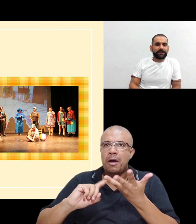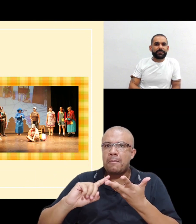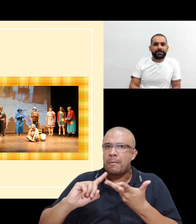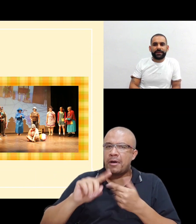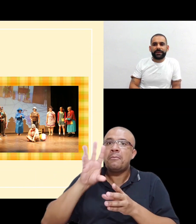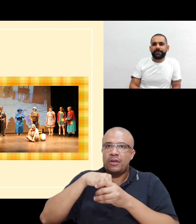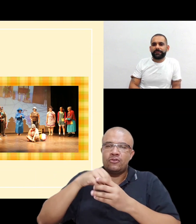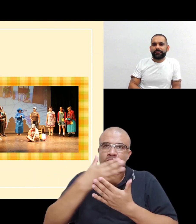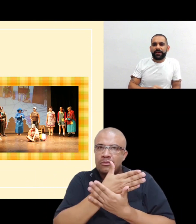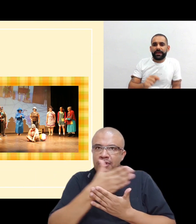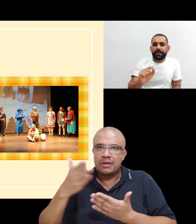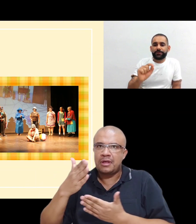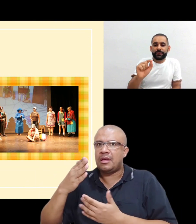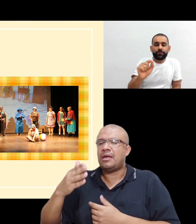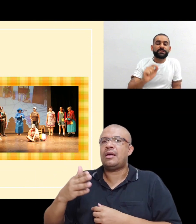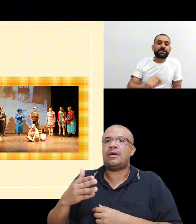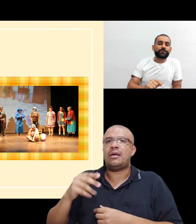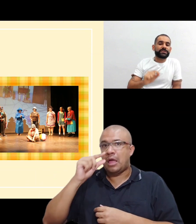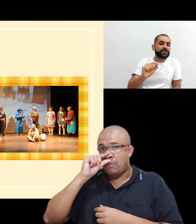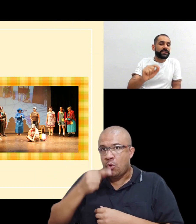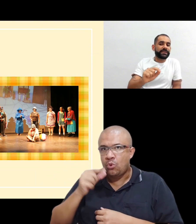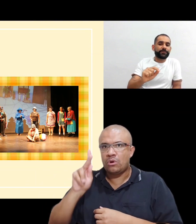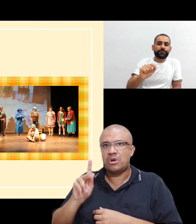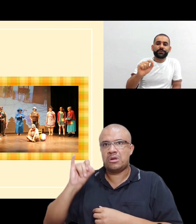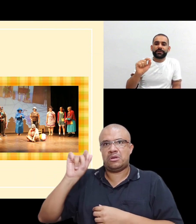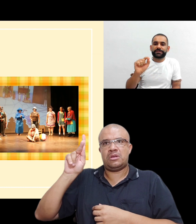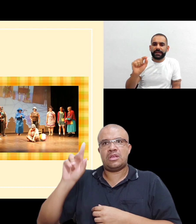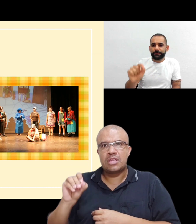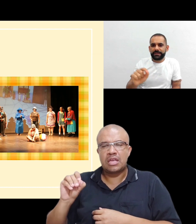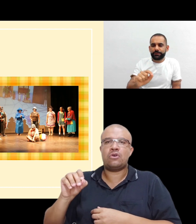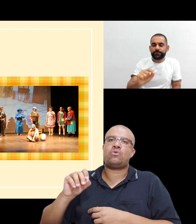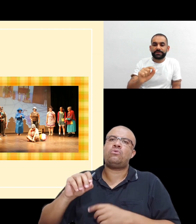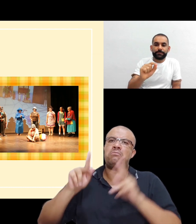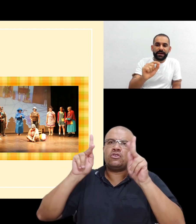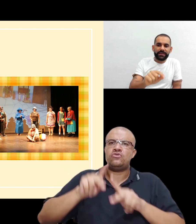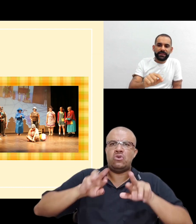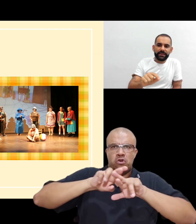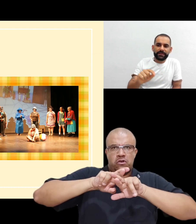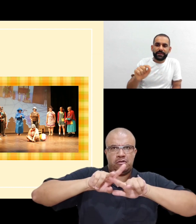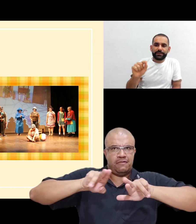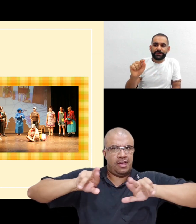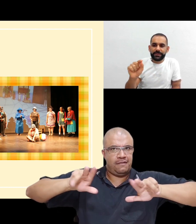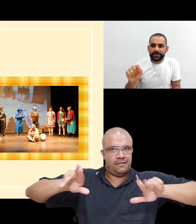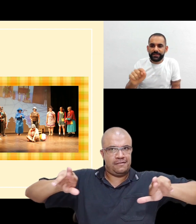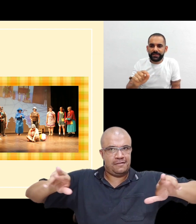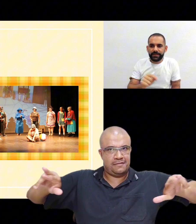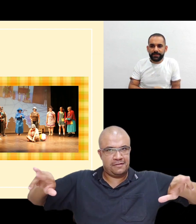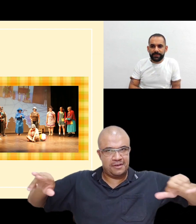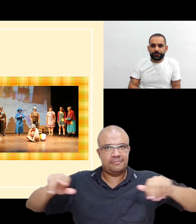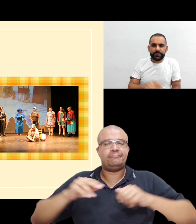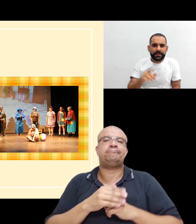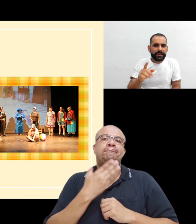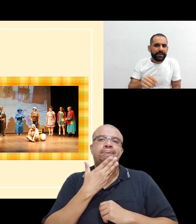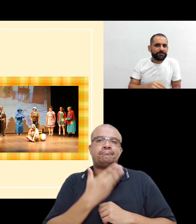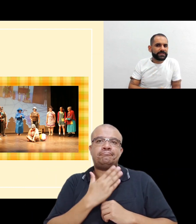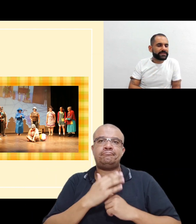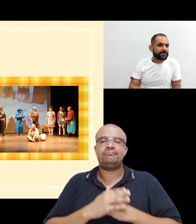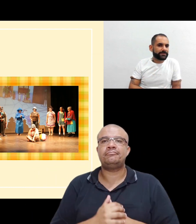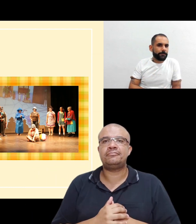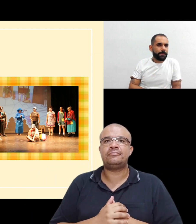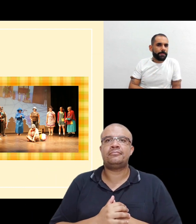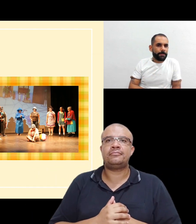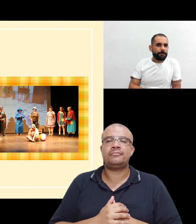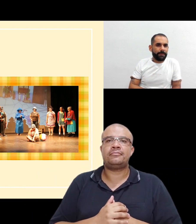Florinda, né? Dona Clotilde, Kiko, Jaiminho, Seu Barriga, Chiquinha, Dona